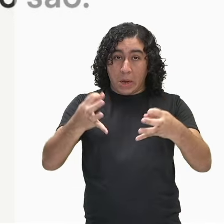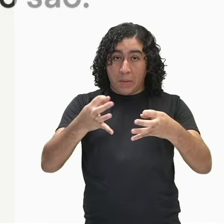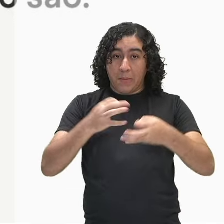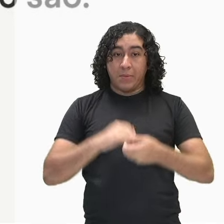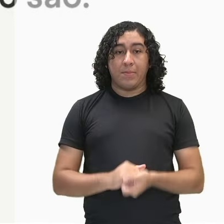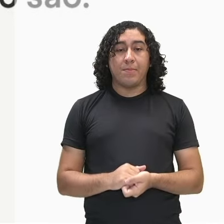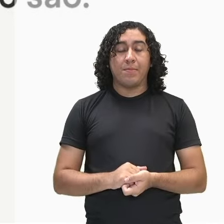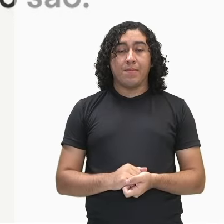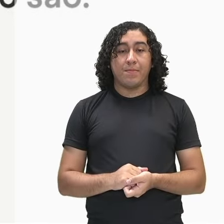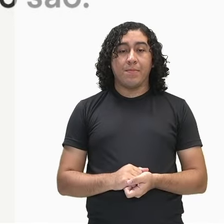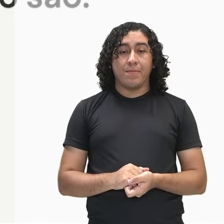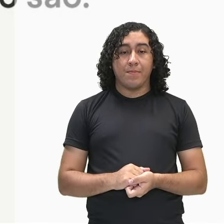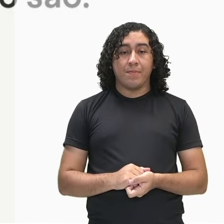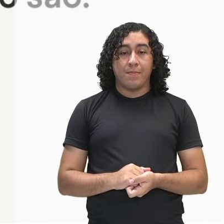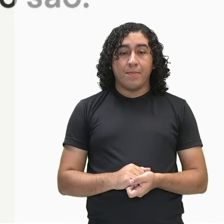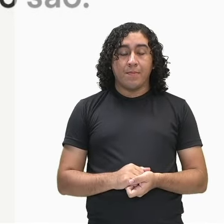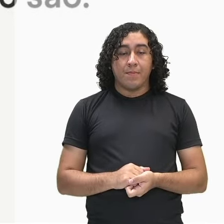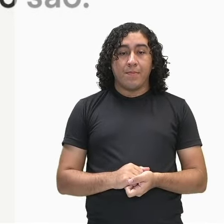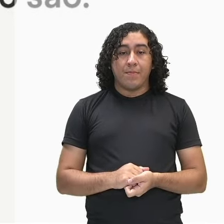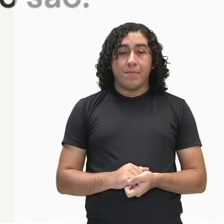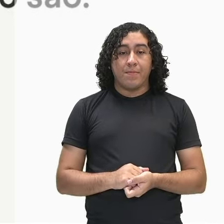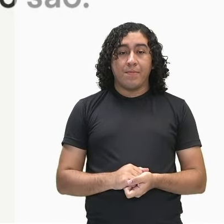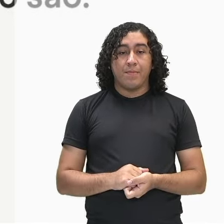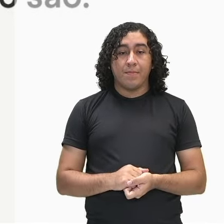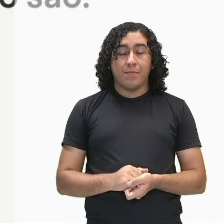que aqui eu tenho